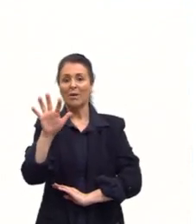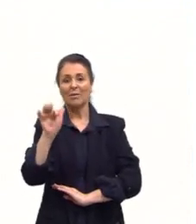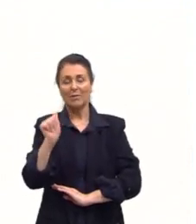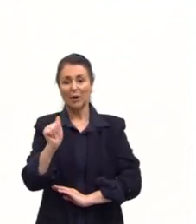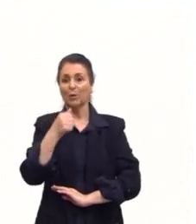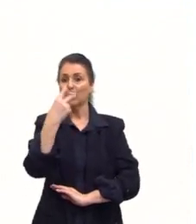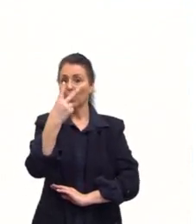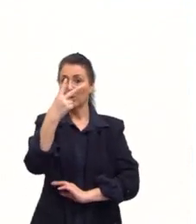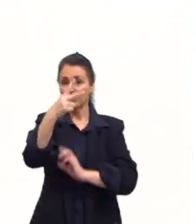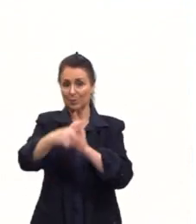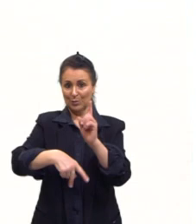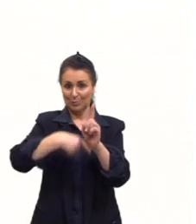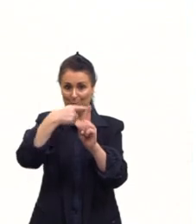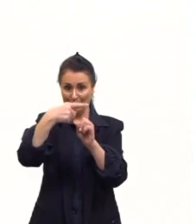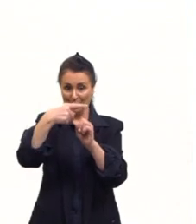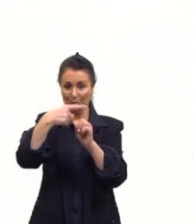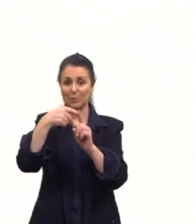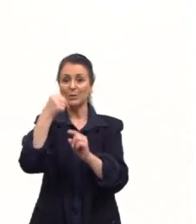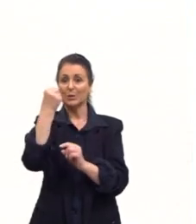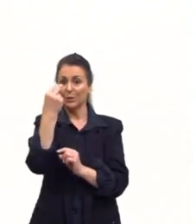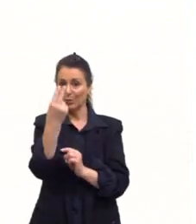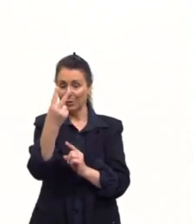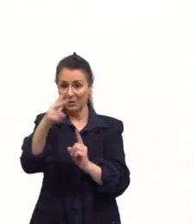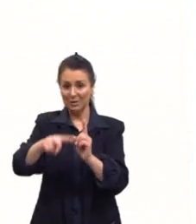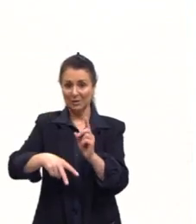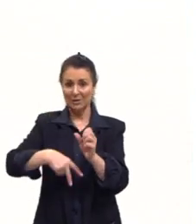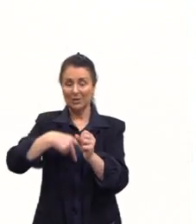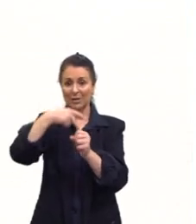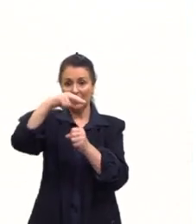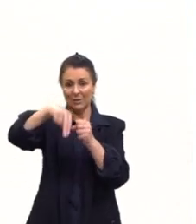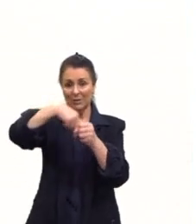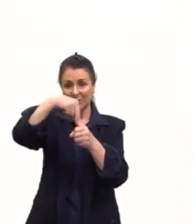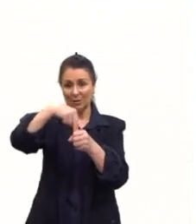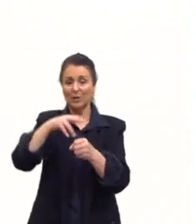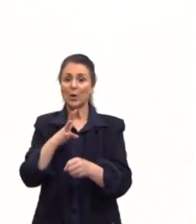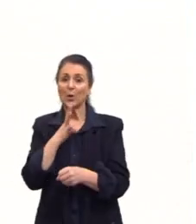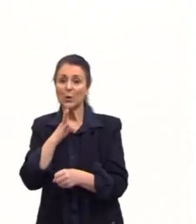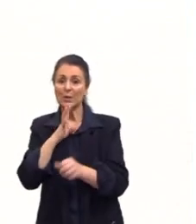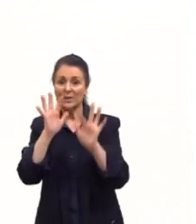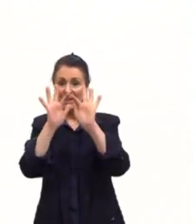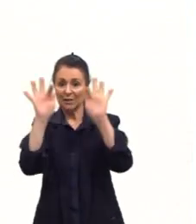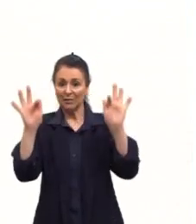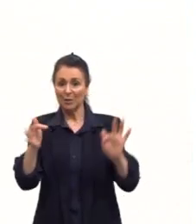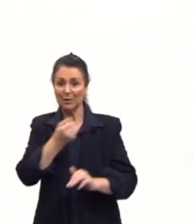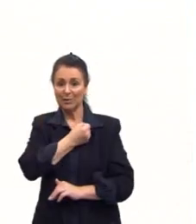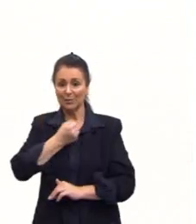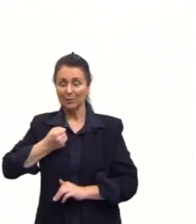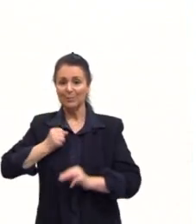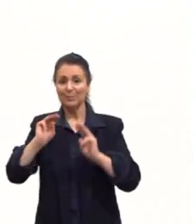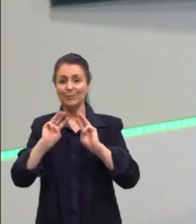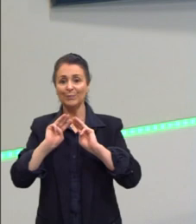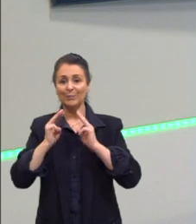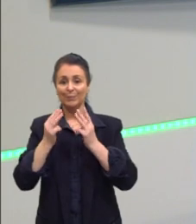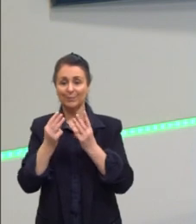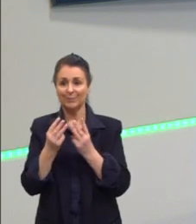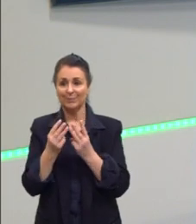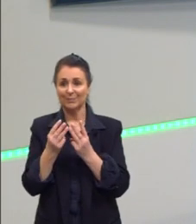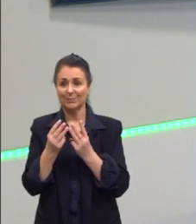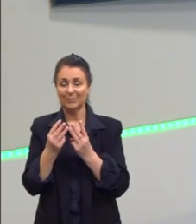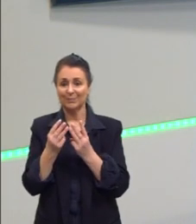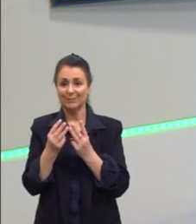prótons e 2 nêutrons então nessa questão importante era conhecer a fórmula da do número de massa